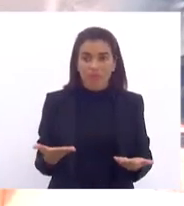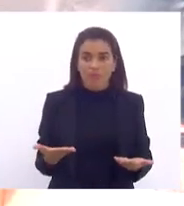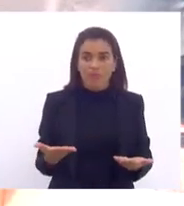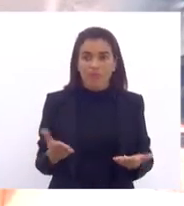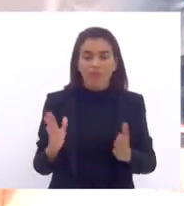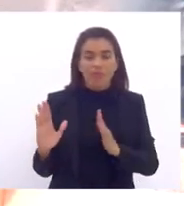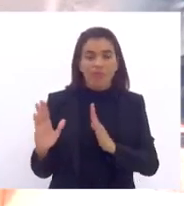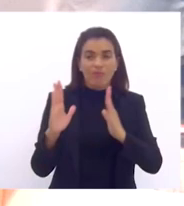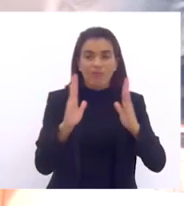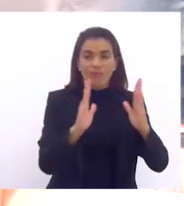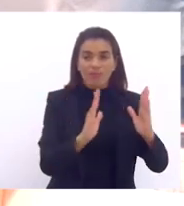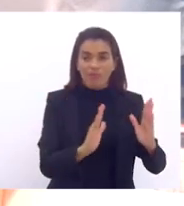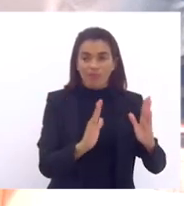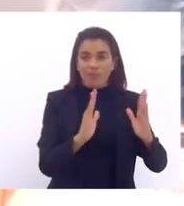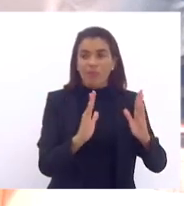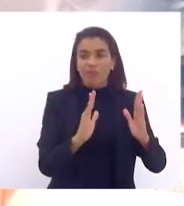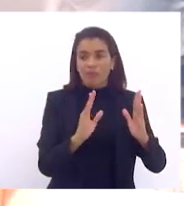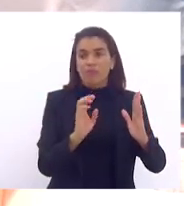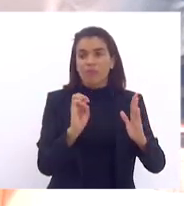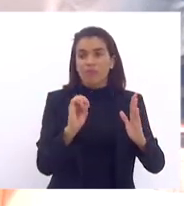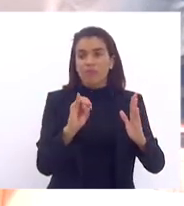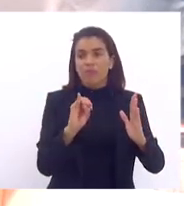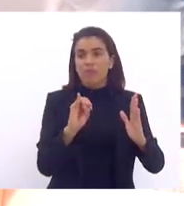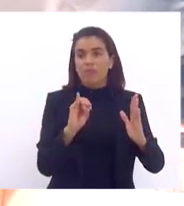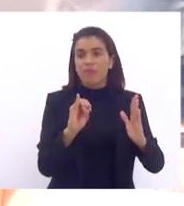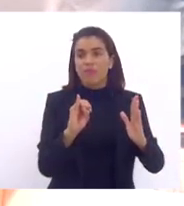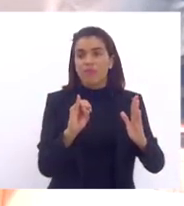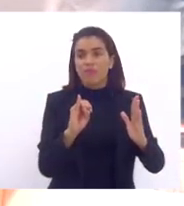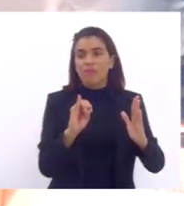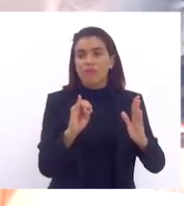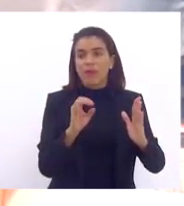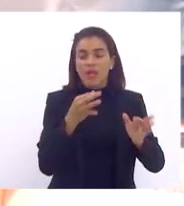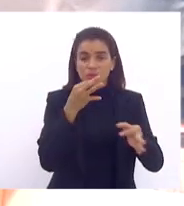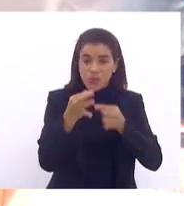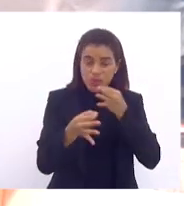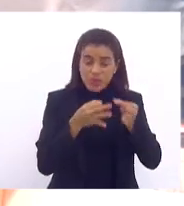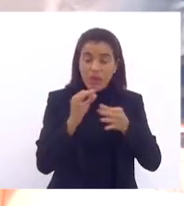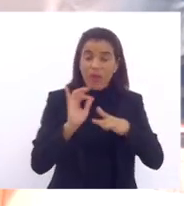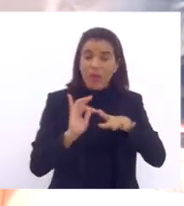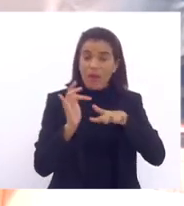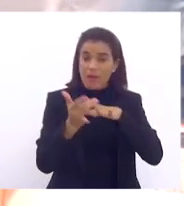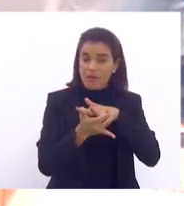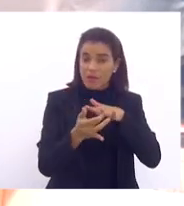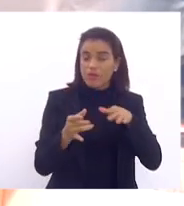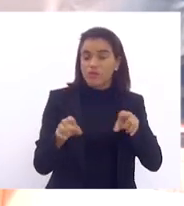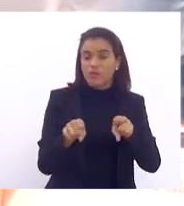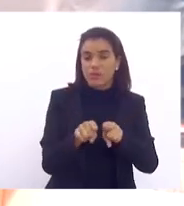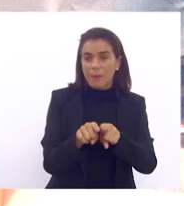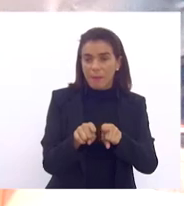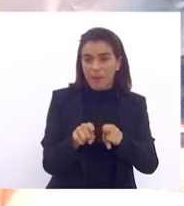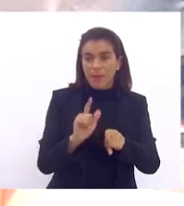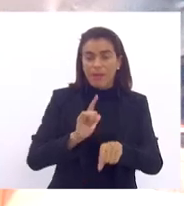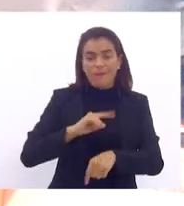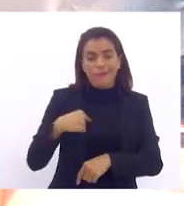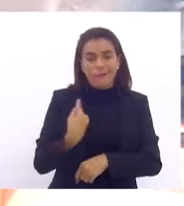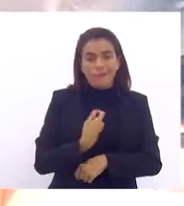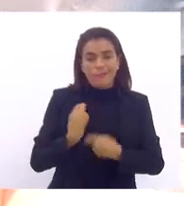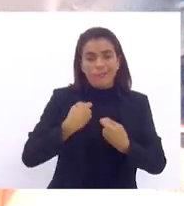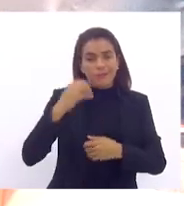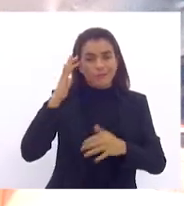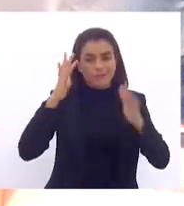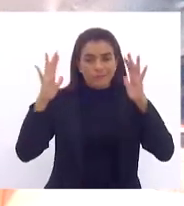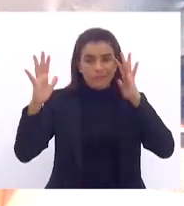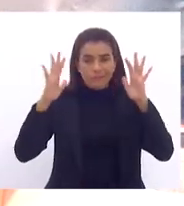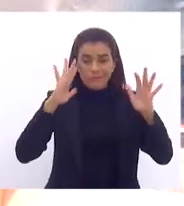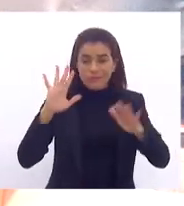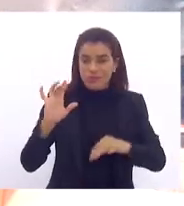sugestões de sugestões que eu teria para encerrar é que as redes sociais também temos que pensar nelas elas